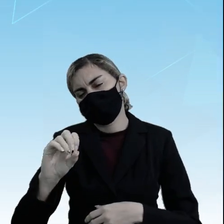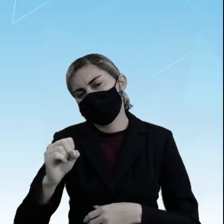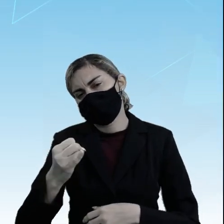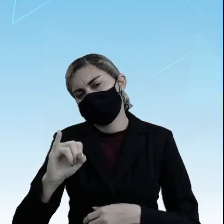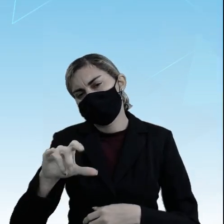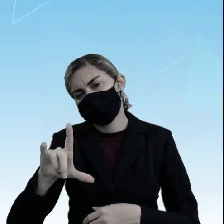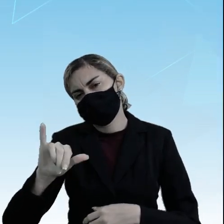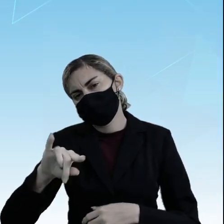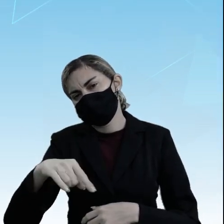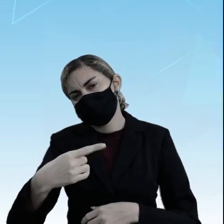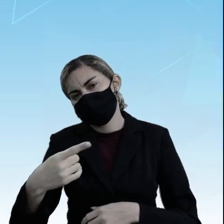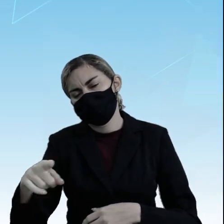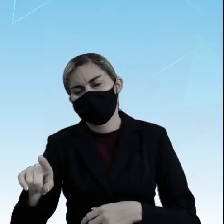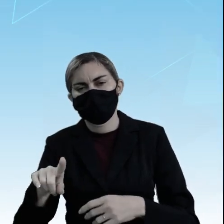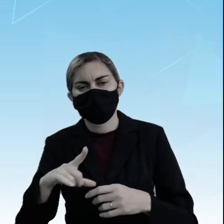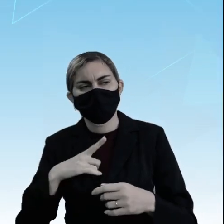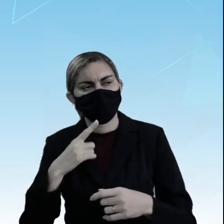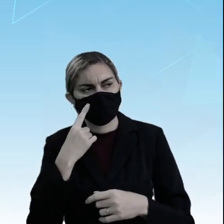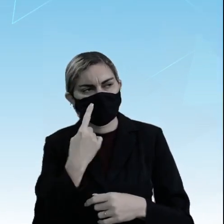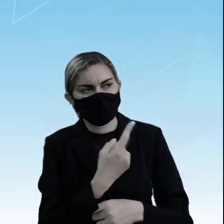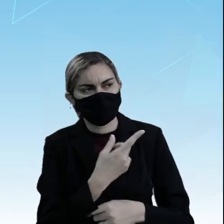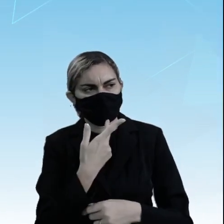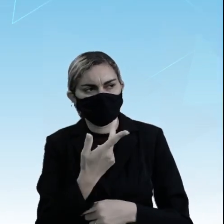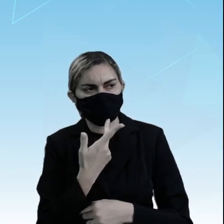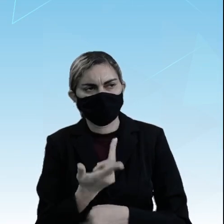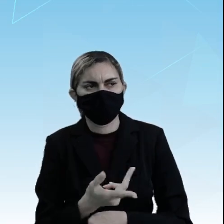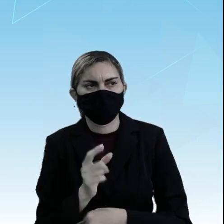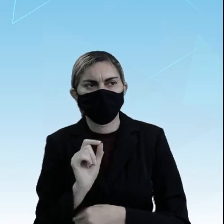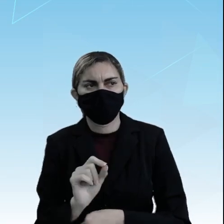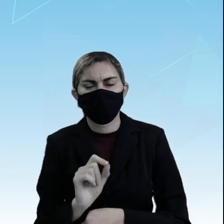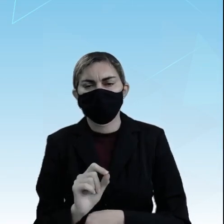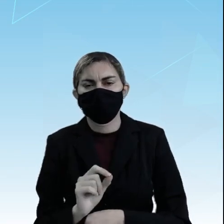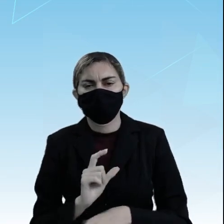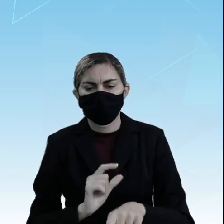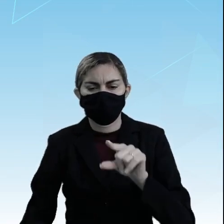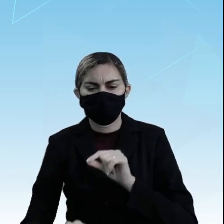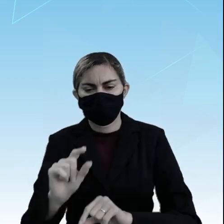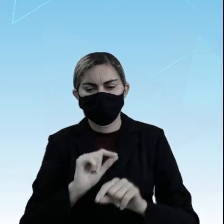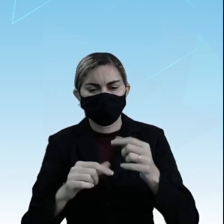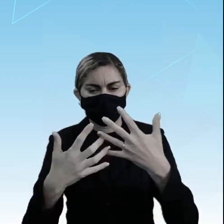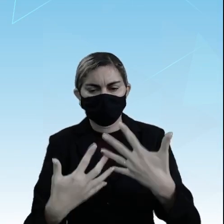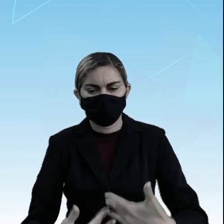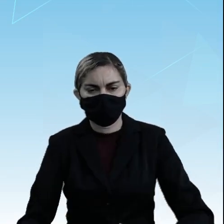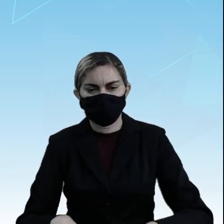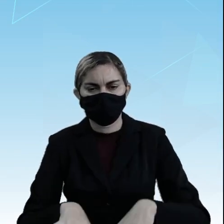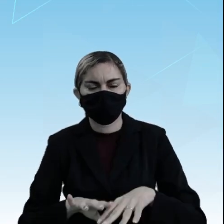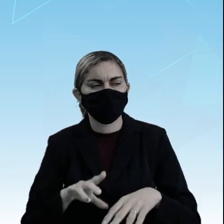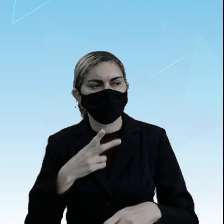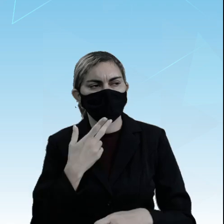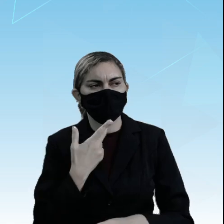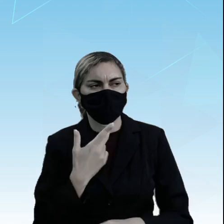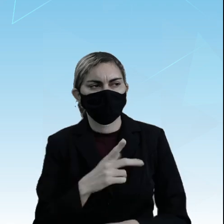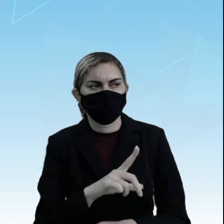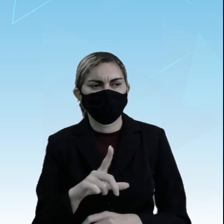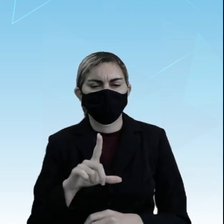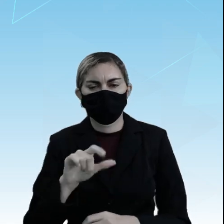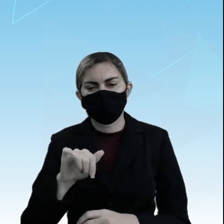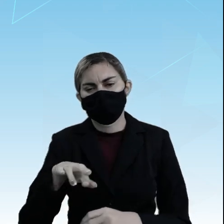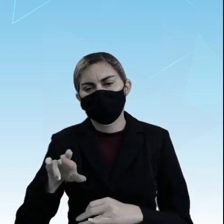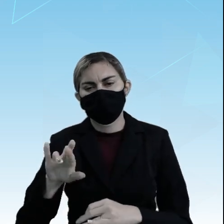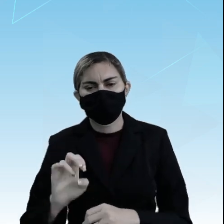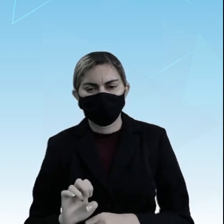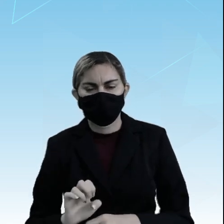fossilização. Agora vamos falar um pouco da seleção natural. Eu estava falando ali de